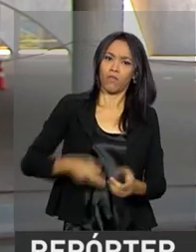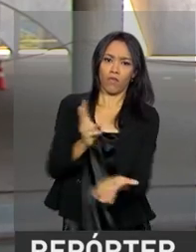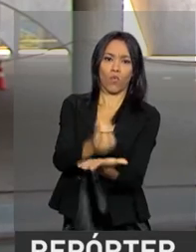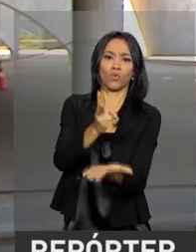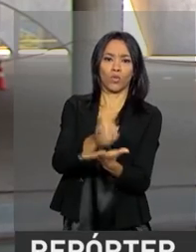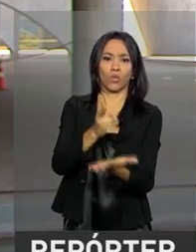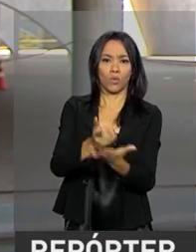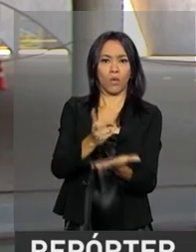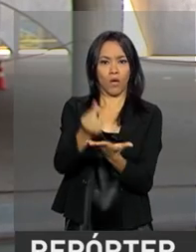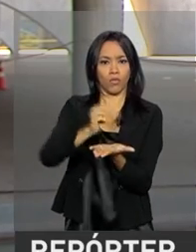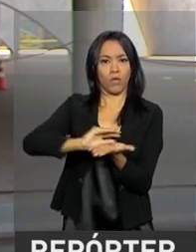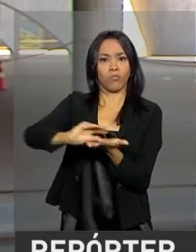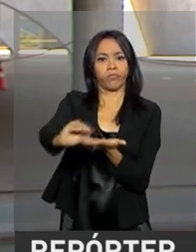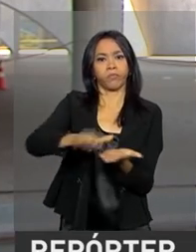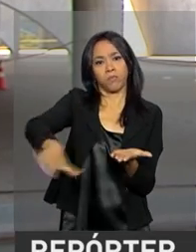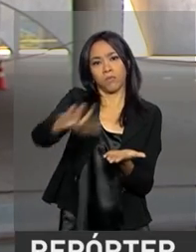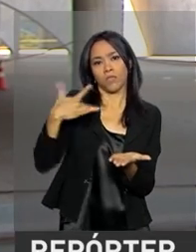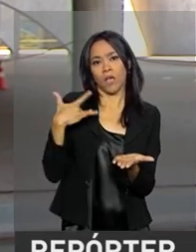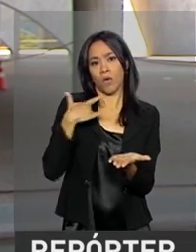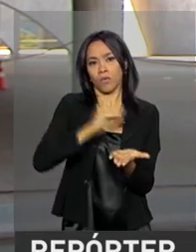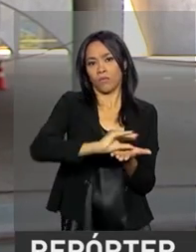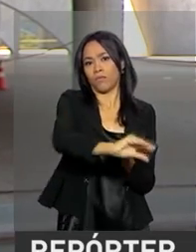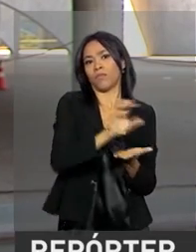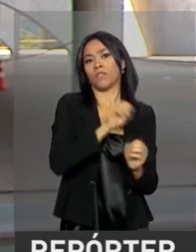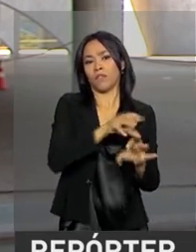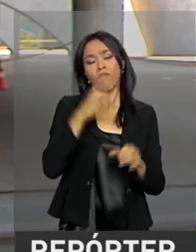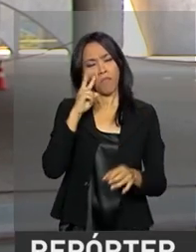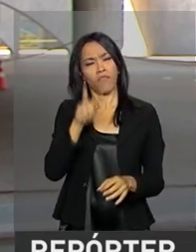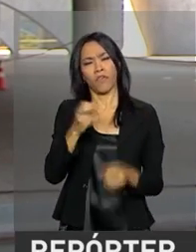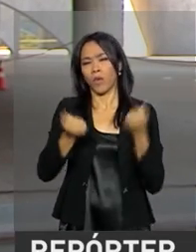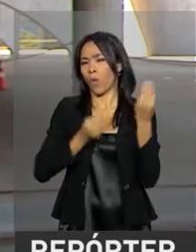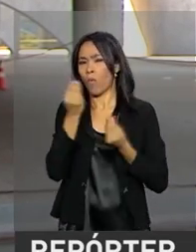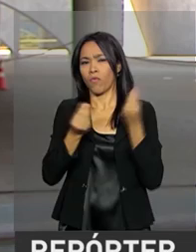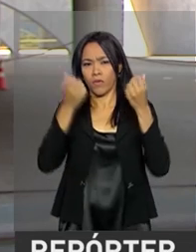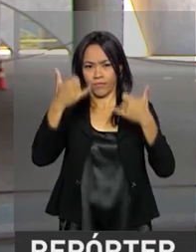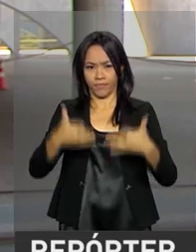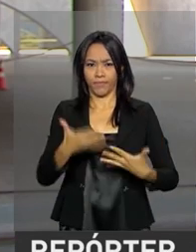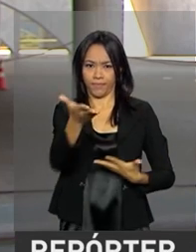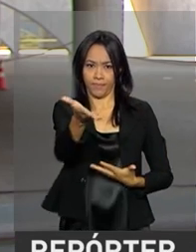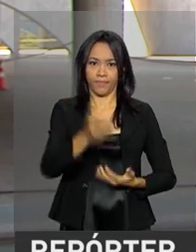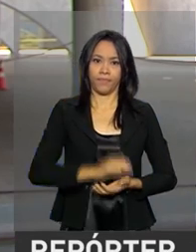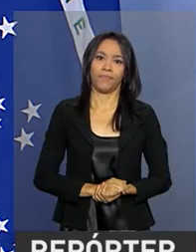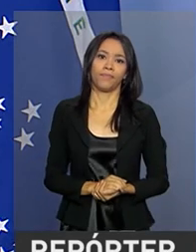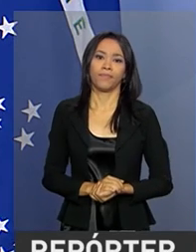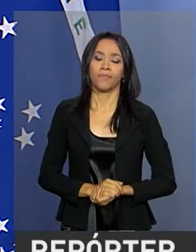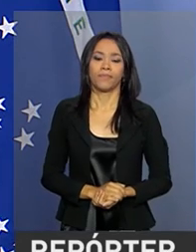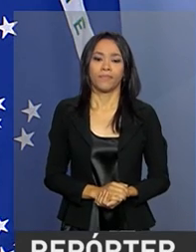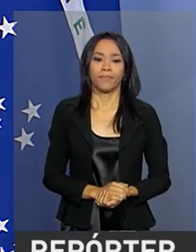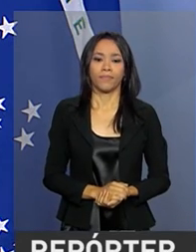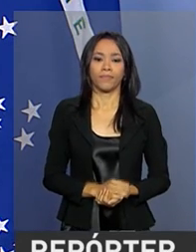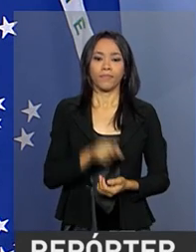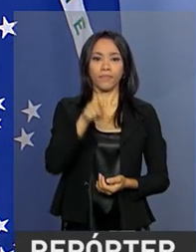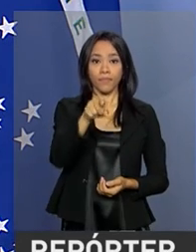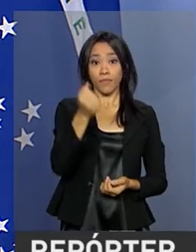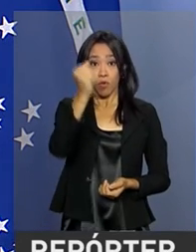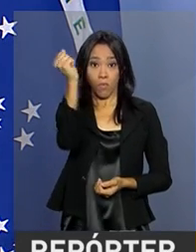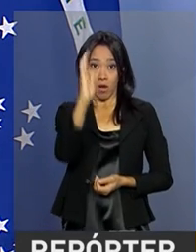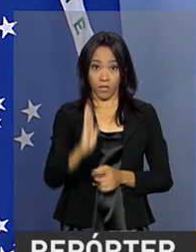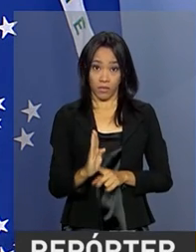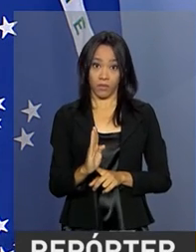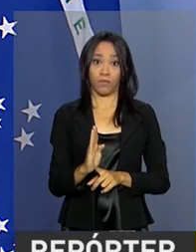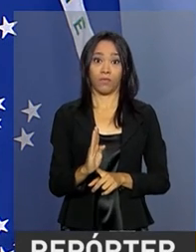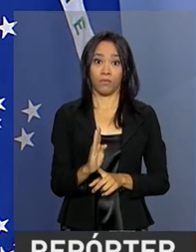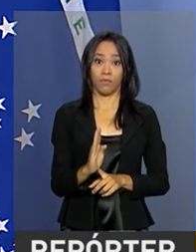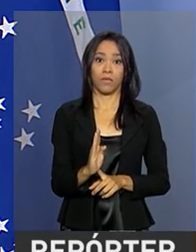em saúde e educação. Vamos ouvir um trecho da mensagem do porta-voz Alexandre Parola. O Brasil que se vai